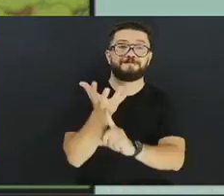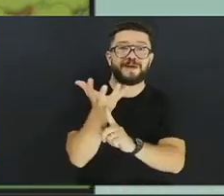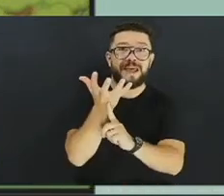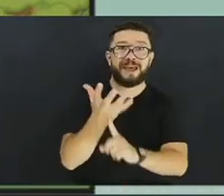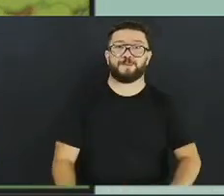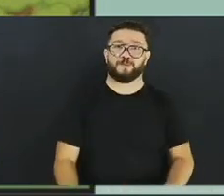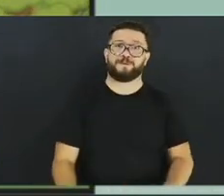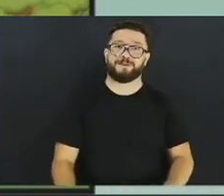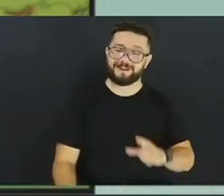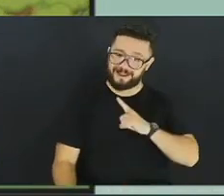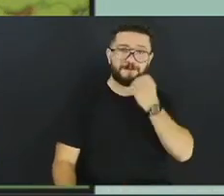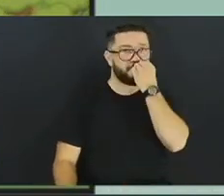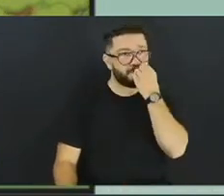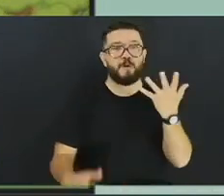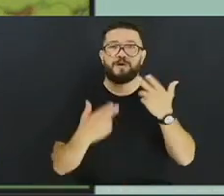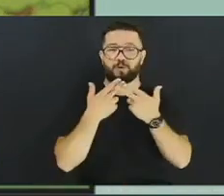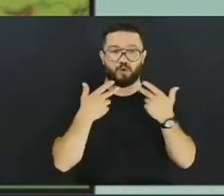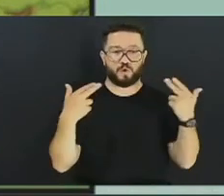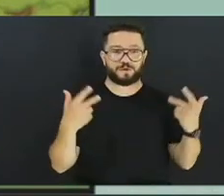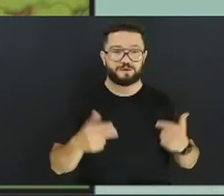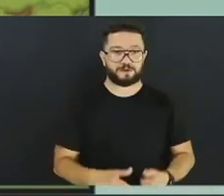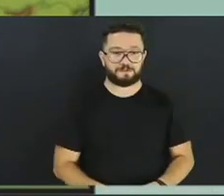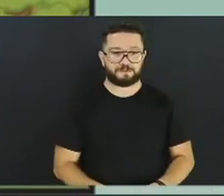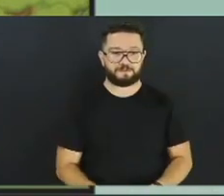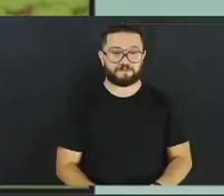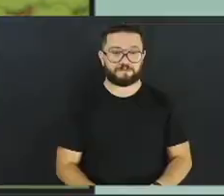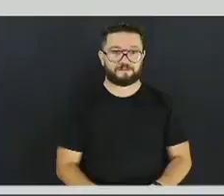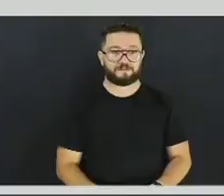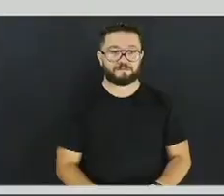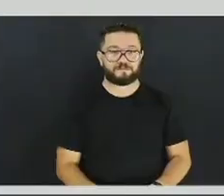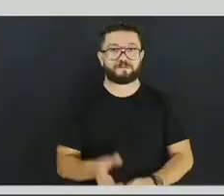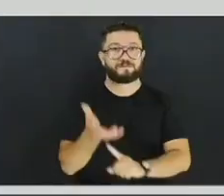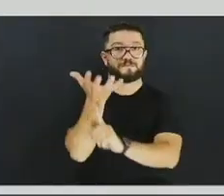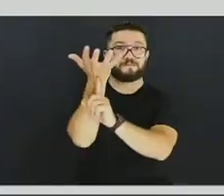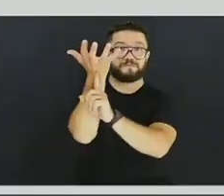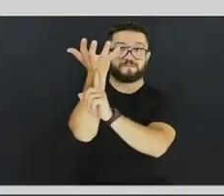resultado. Você pode colher o pinhão. Porque, para mim, o pinheiro vale mais de pé do que deitado.